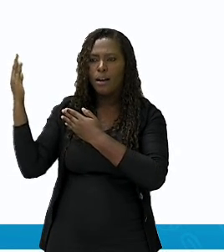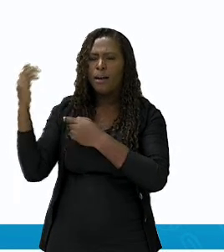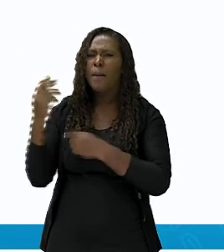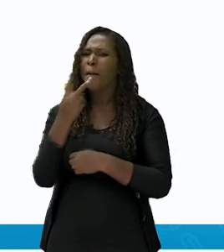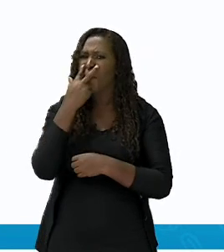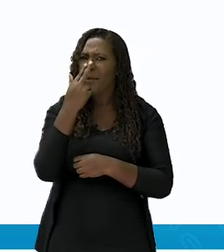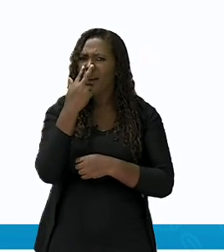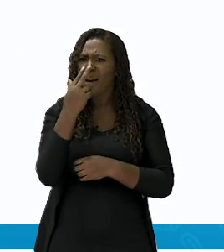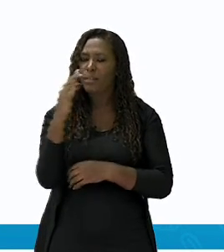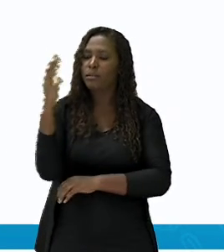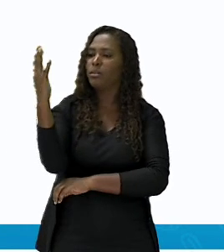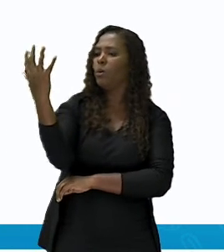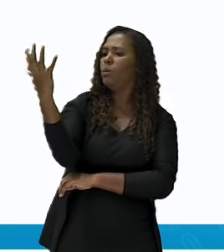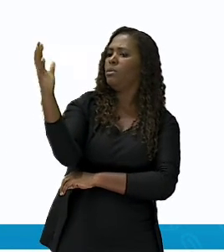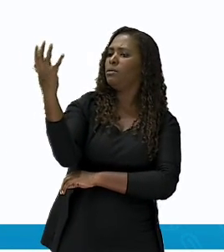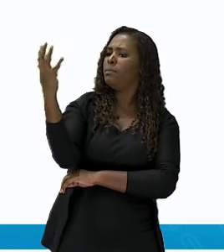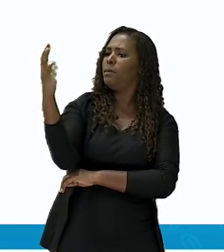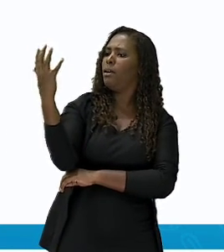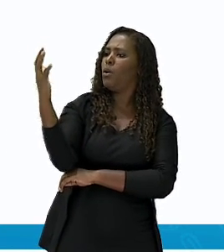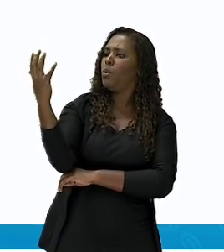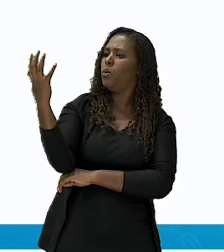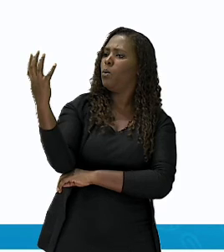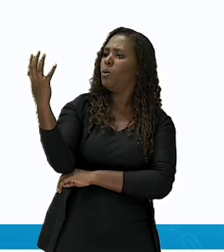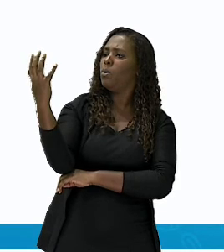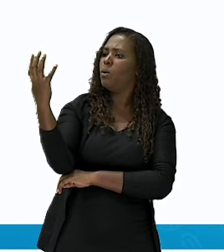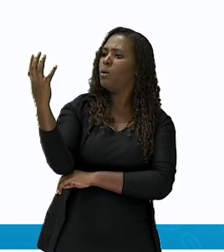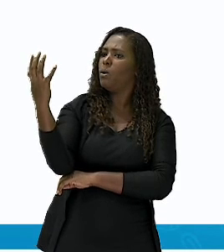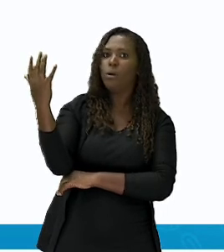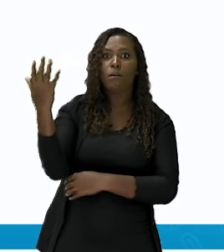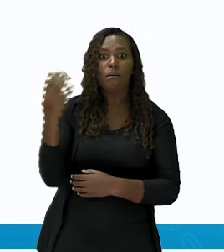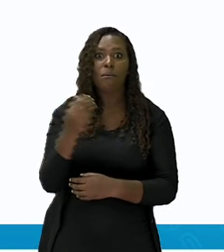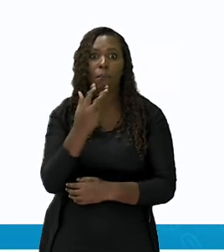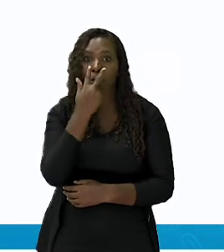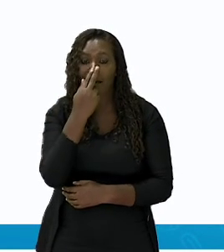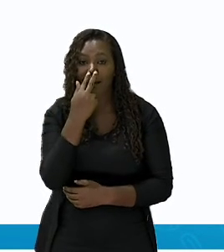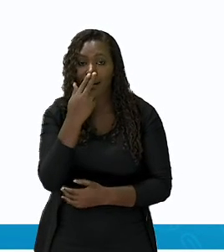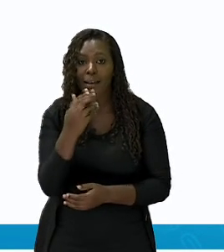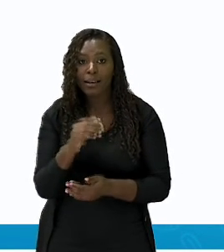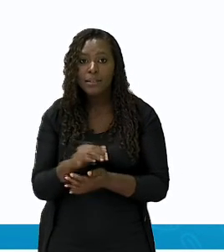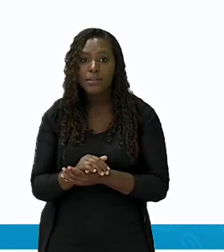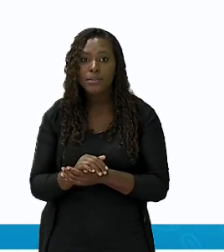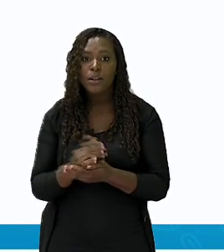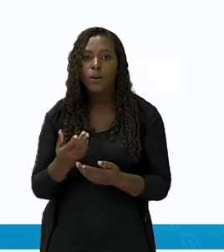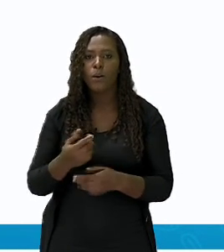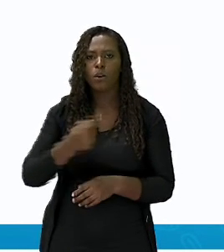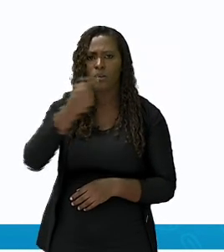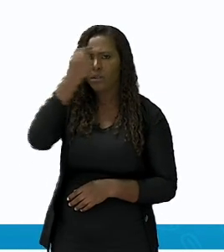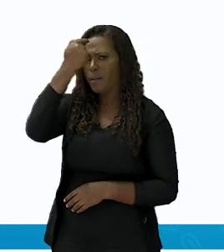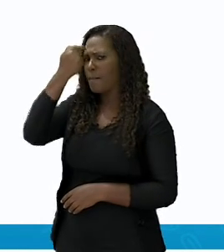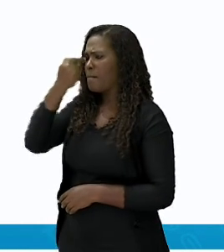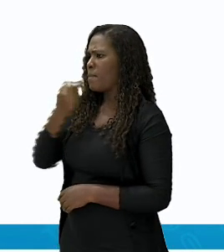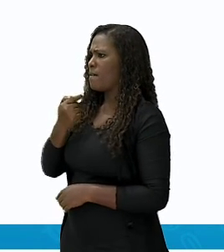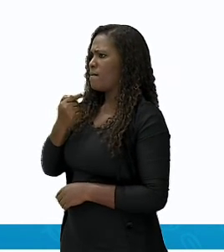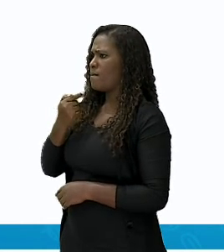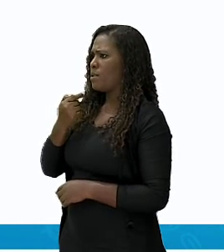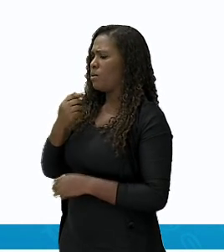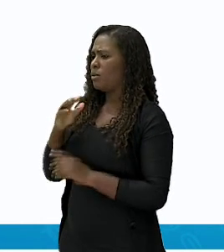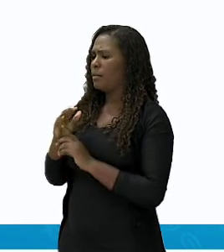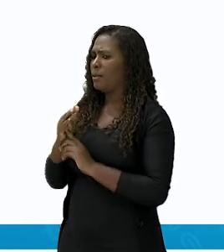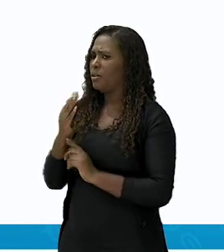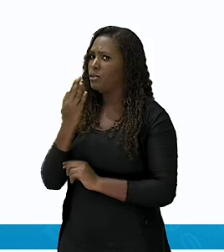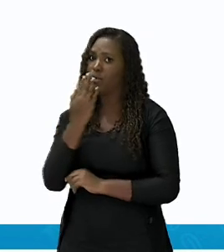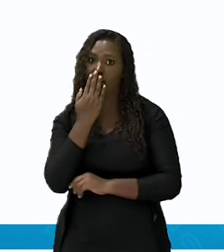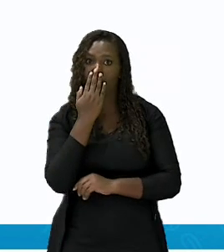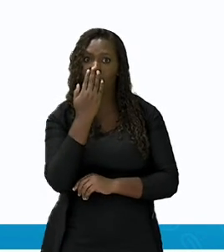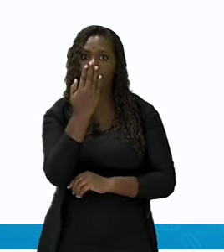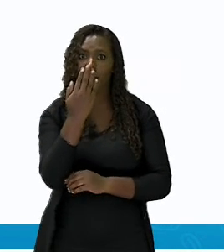Observe essas duas imagens, esses dois quadros. À primeira vista pode parecer muito estranho,